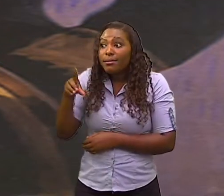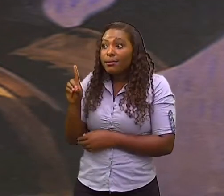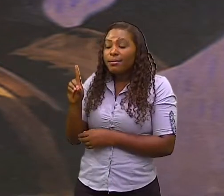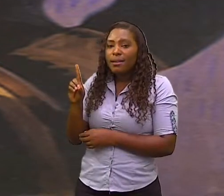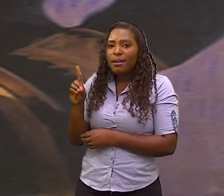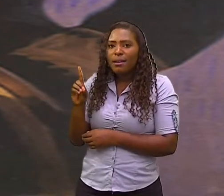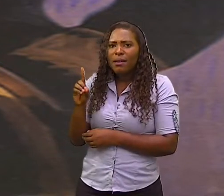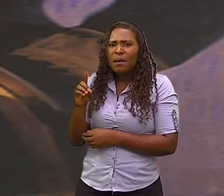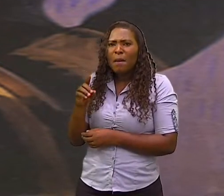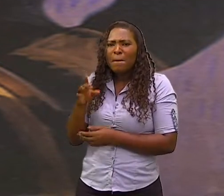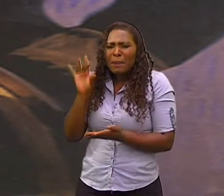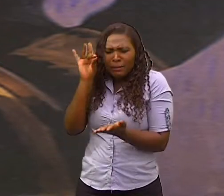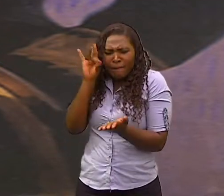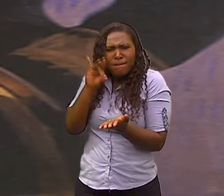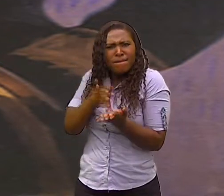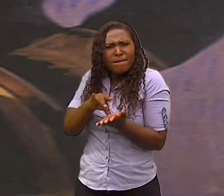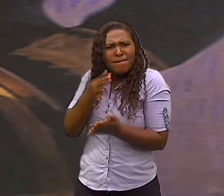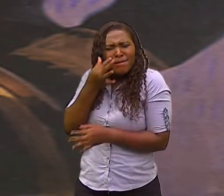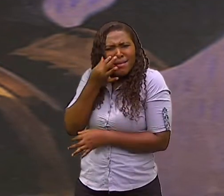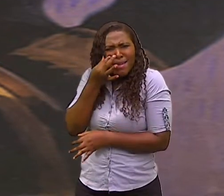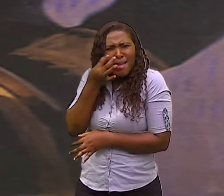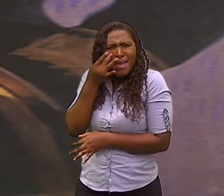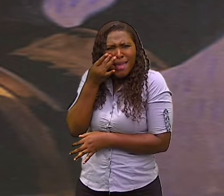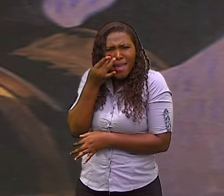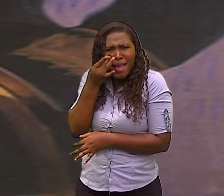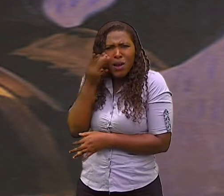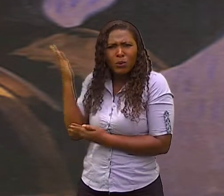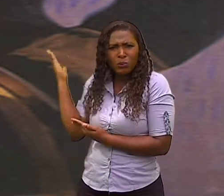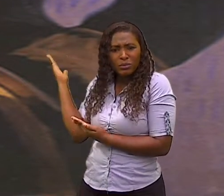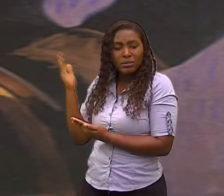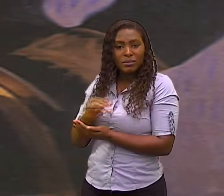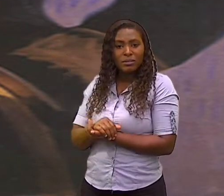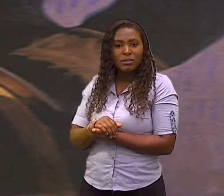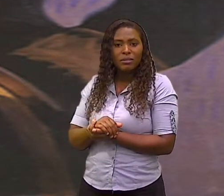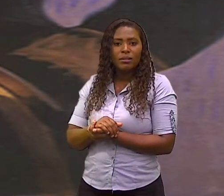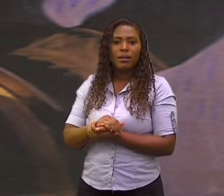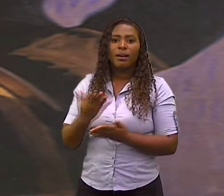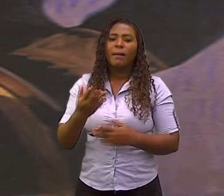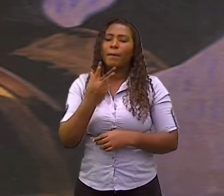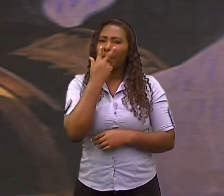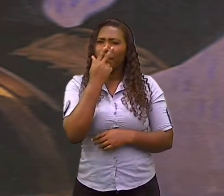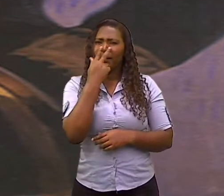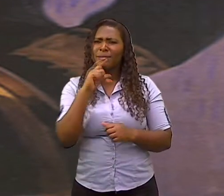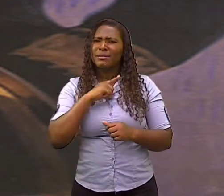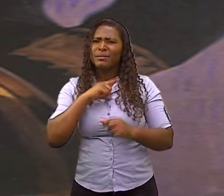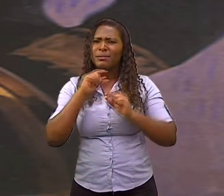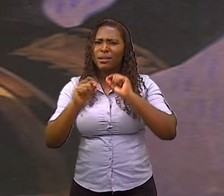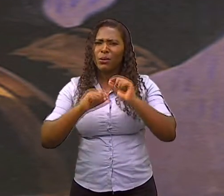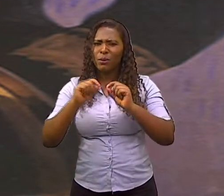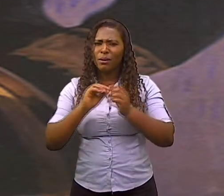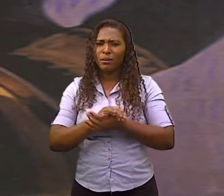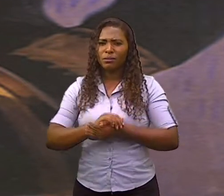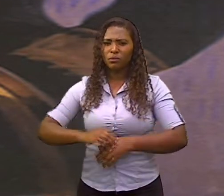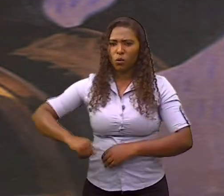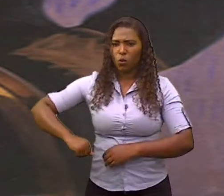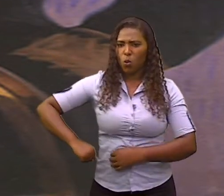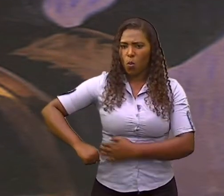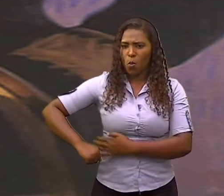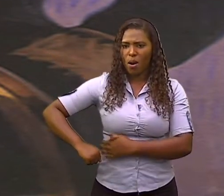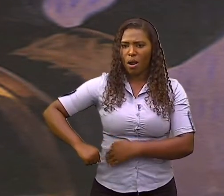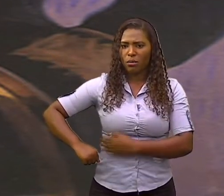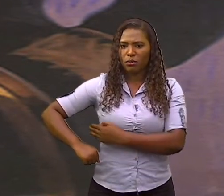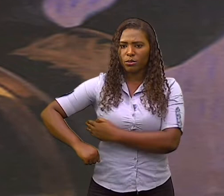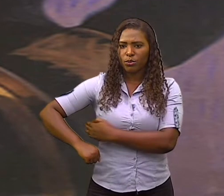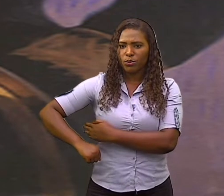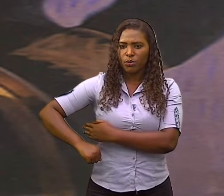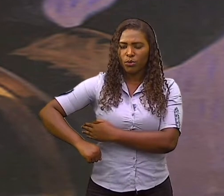os detalhes, você observa que você vê como se tivesse um fundo atrás, você vê no vão do braço, que por trás você